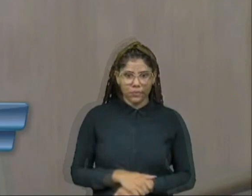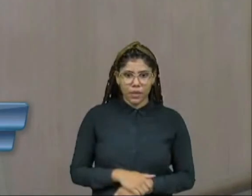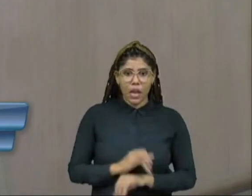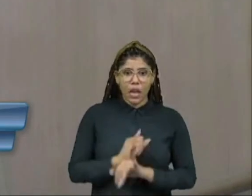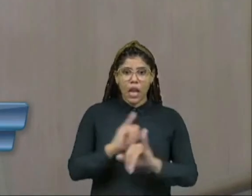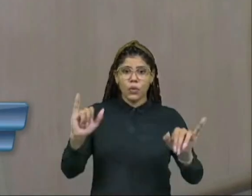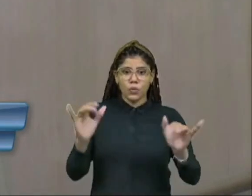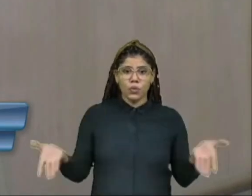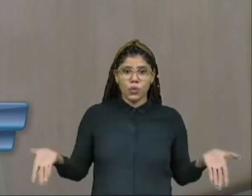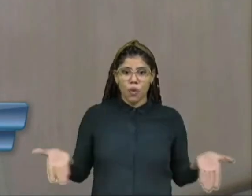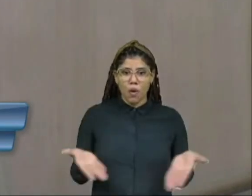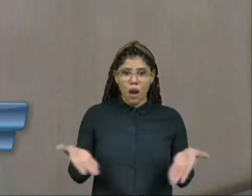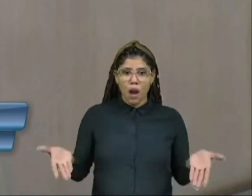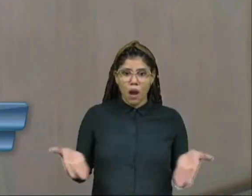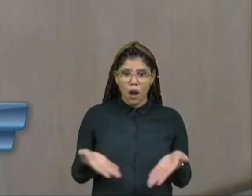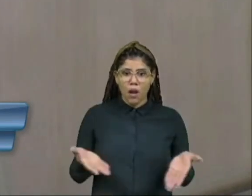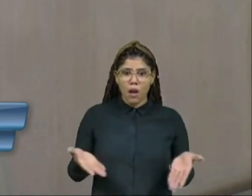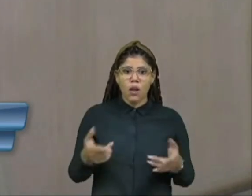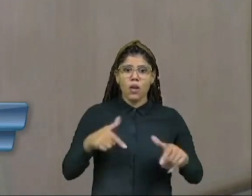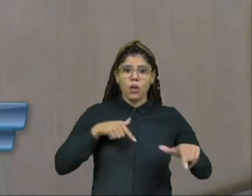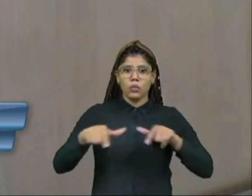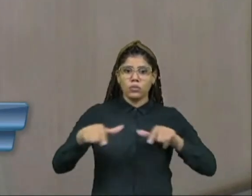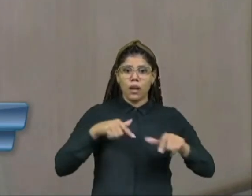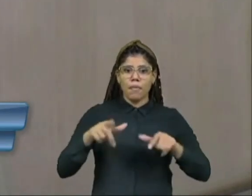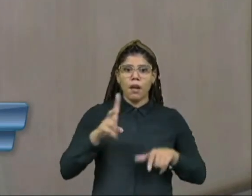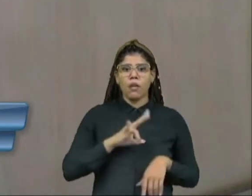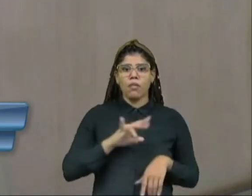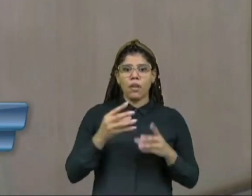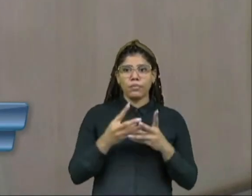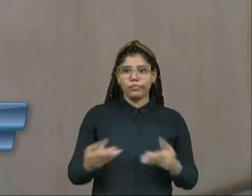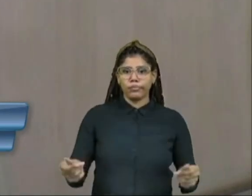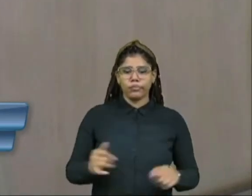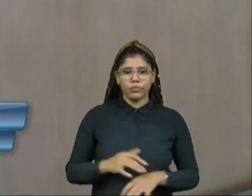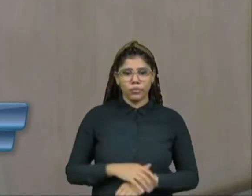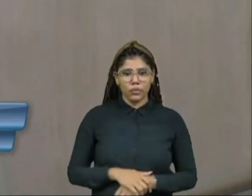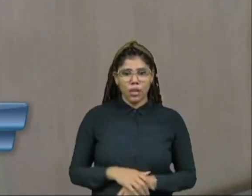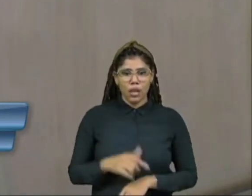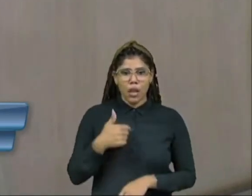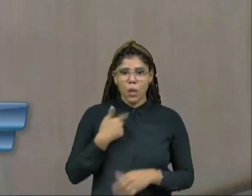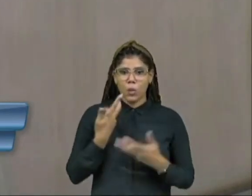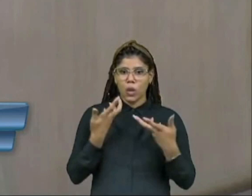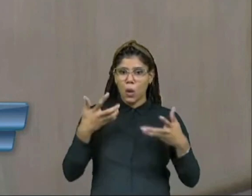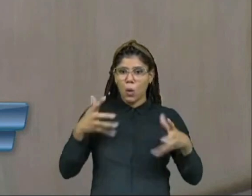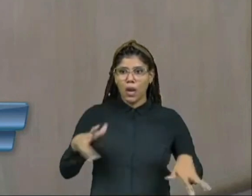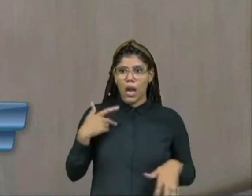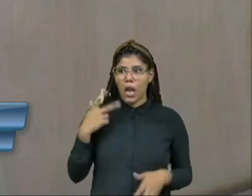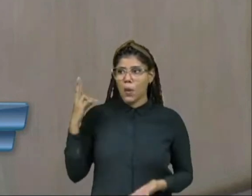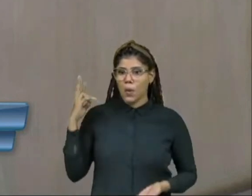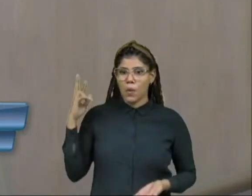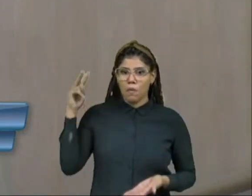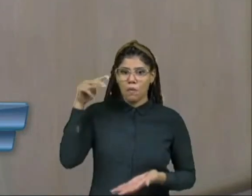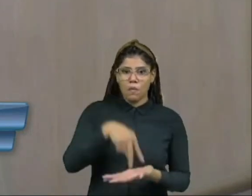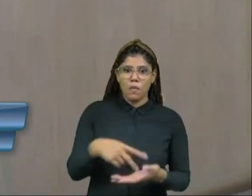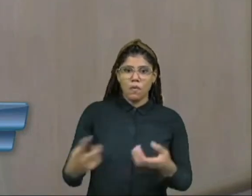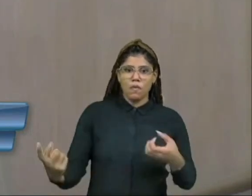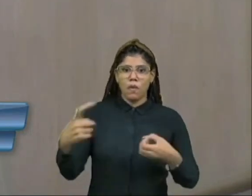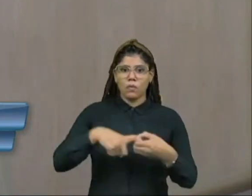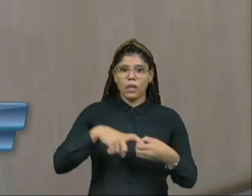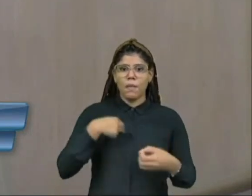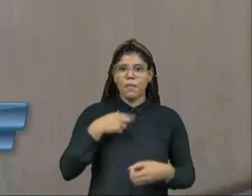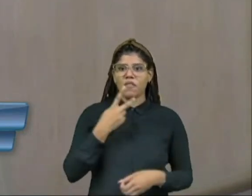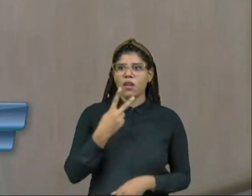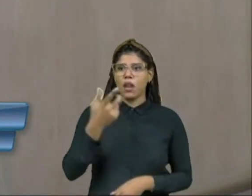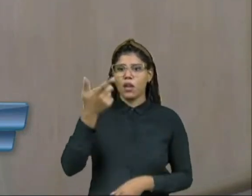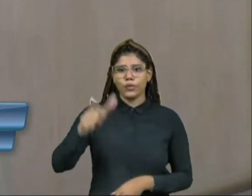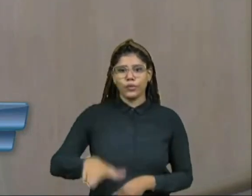criado. Esses empregos vão-se embora do nosso Estado. E eu não quero estar aqui voltando para cobrar ao